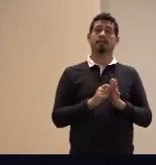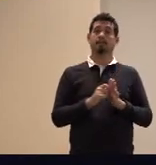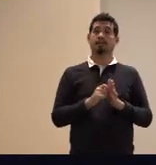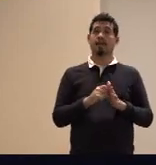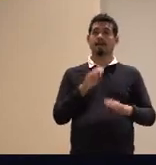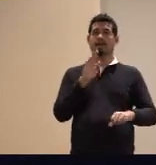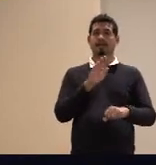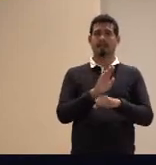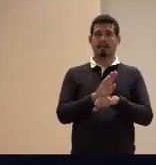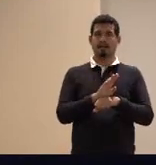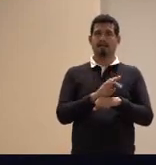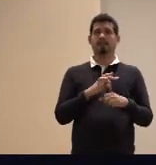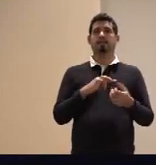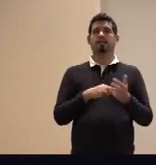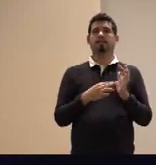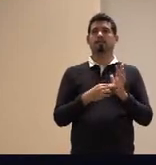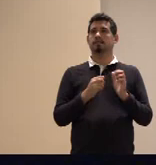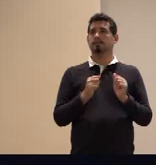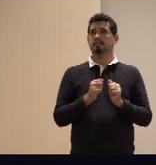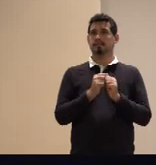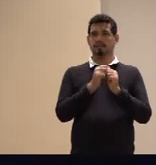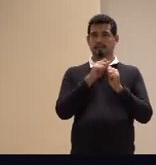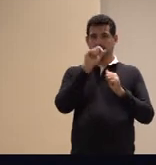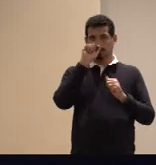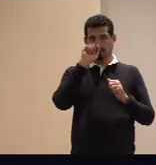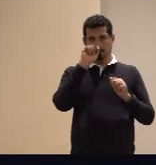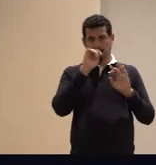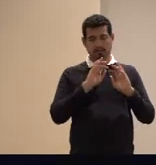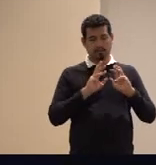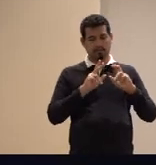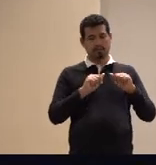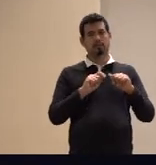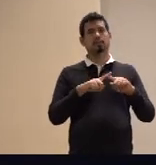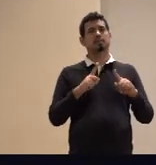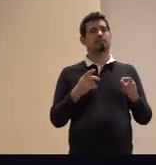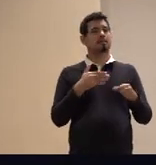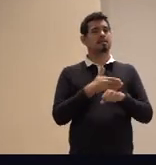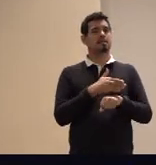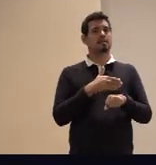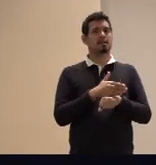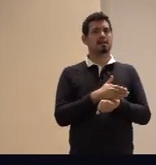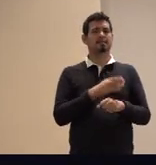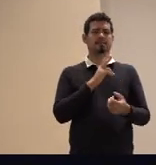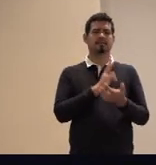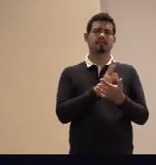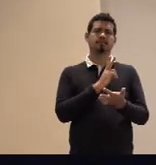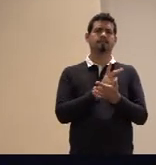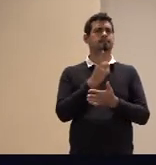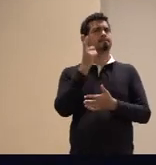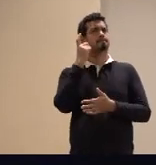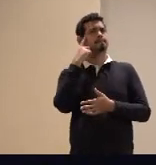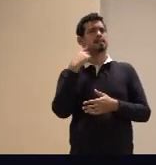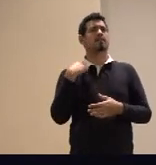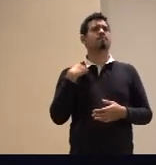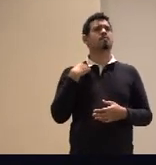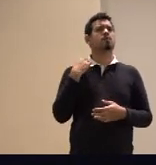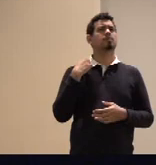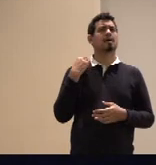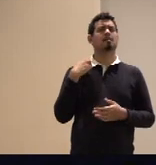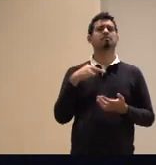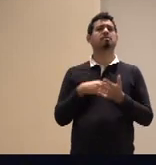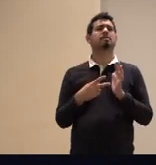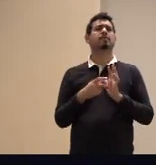vai ser continuado os debates. Acredito que possa entrar nisso. Se não entrar, sempre pense, o voluntário é